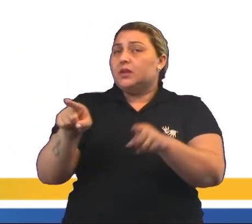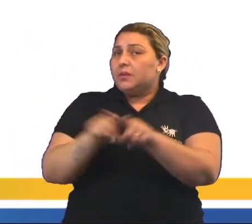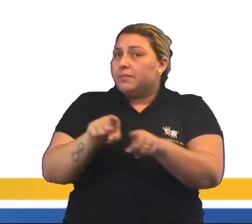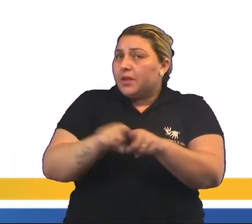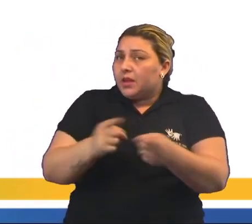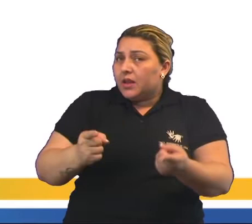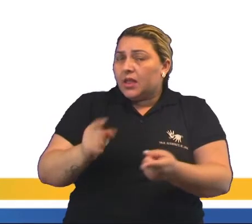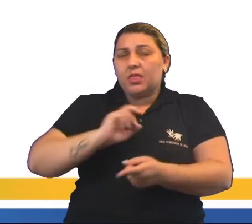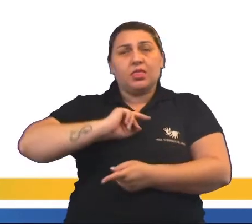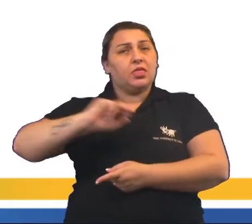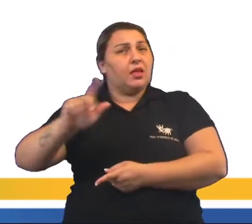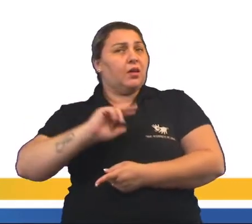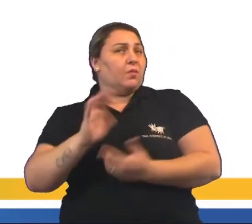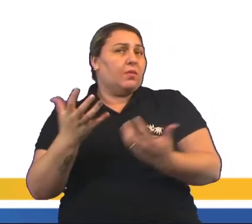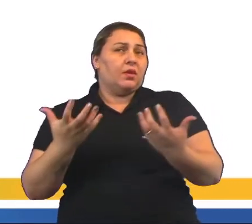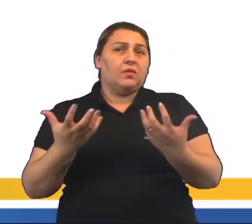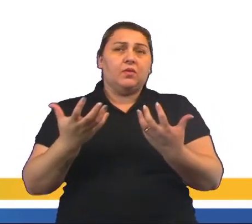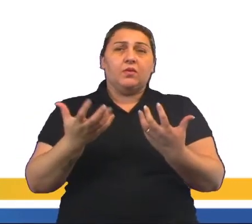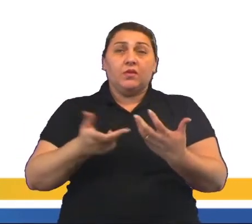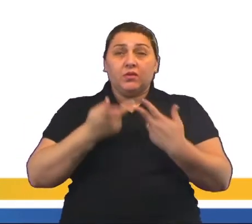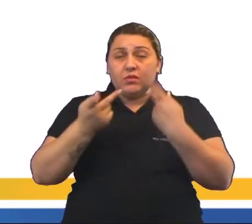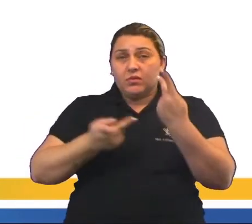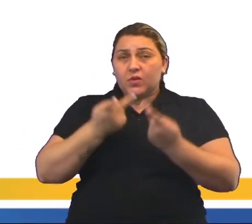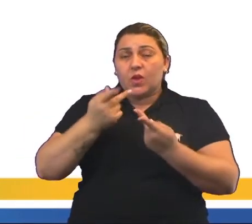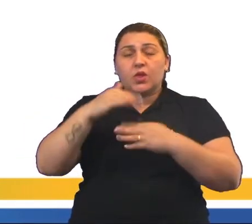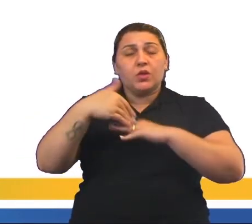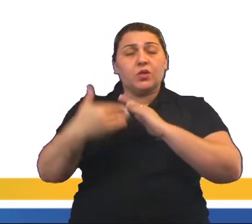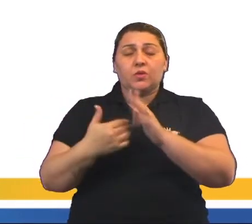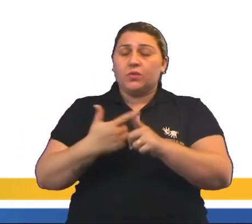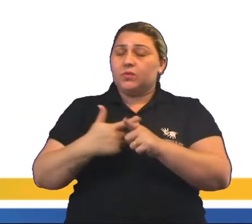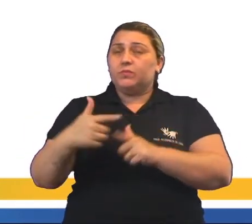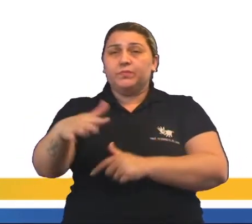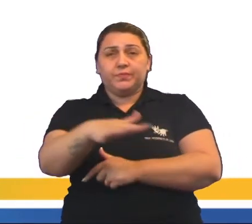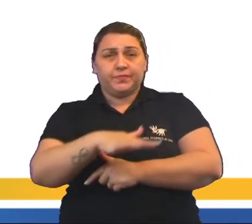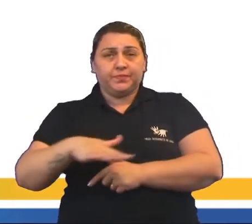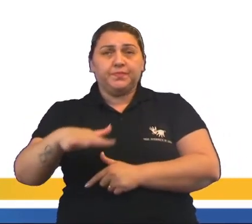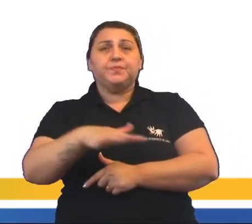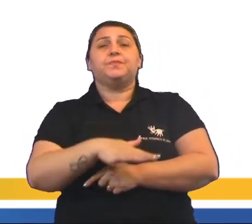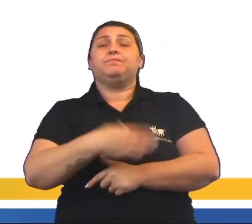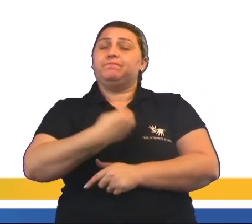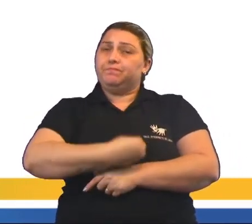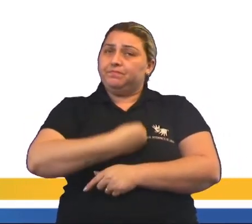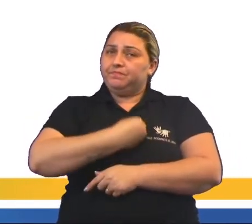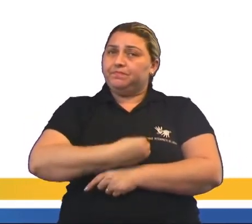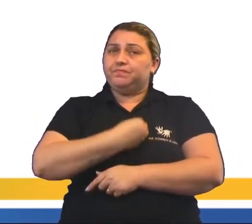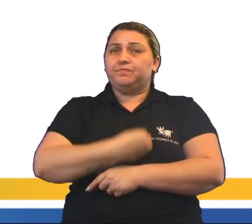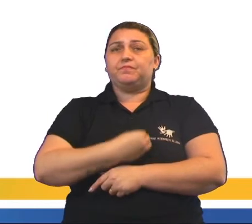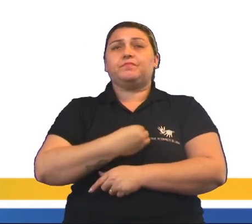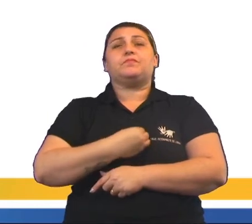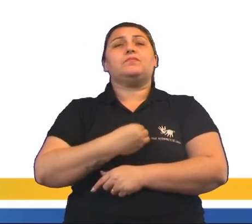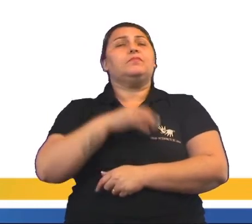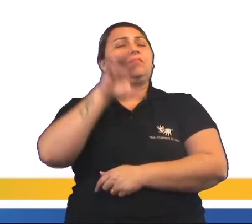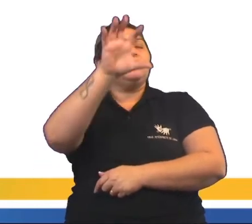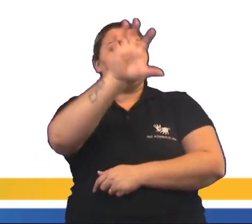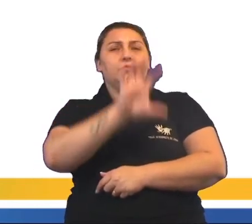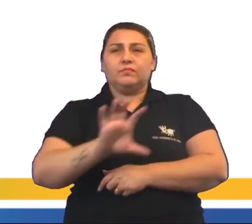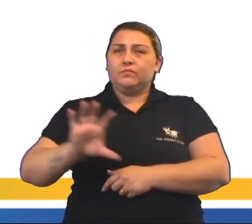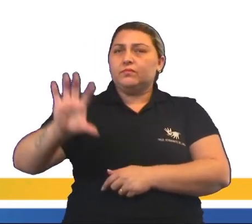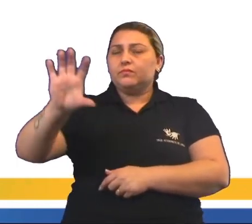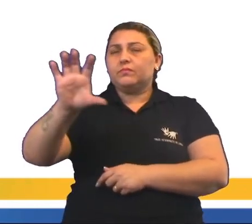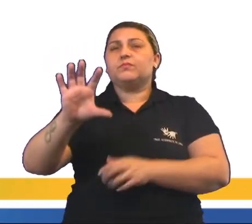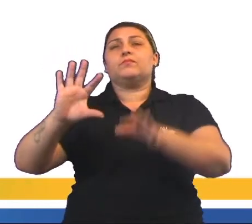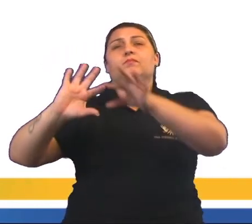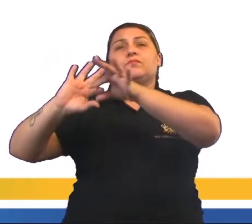não. Não é nesse sentido. Todos os problemas sociais, eles são presentes em todos os cenários e em todos